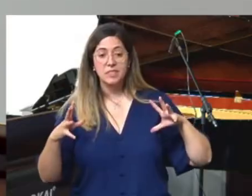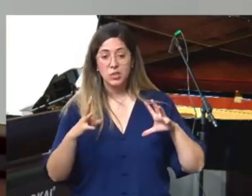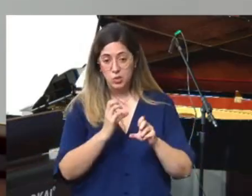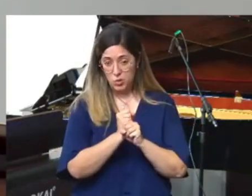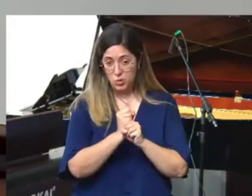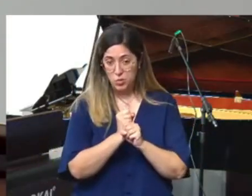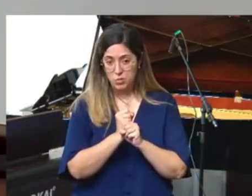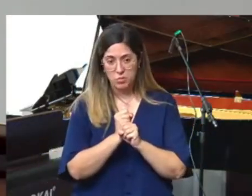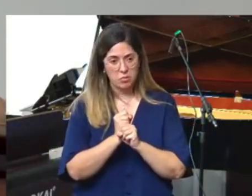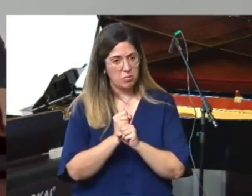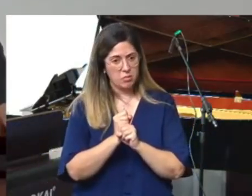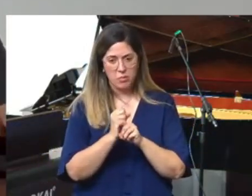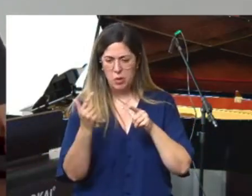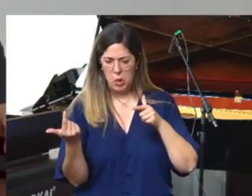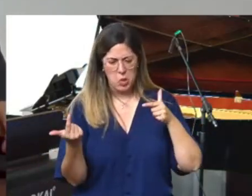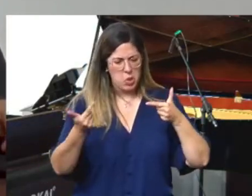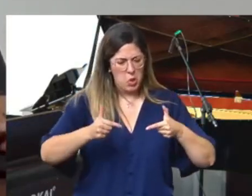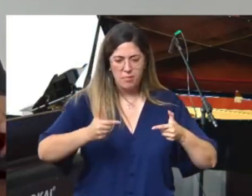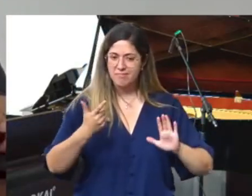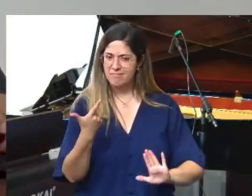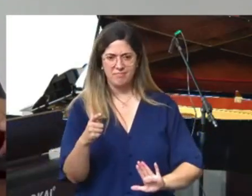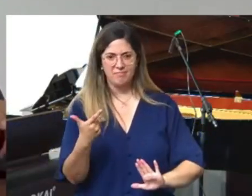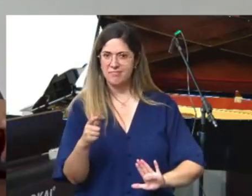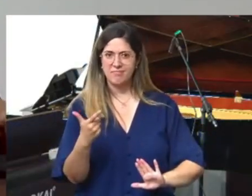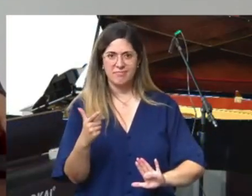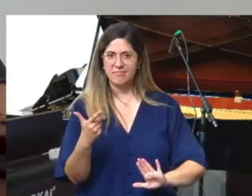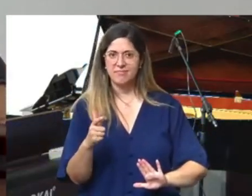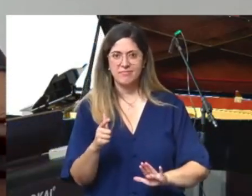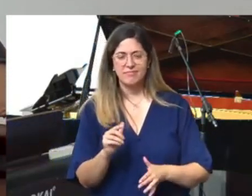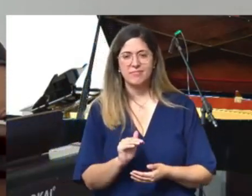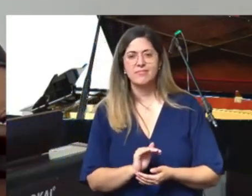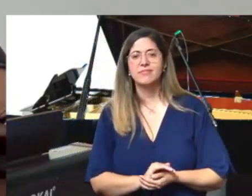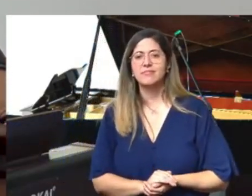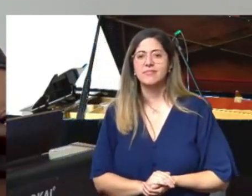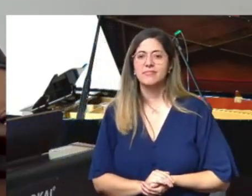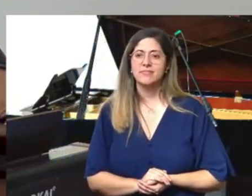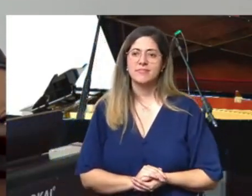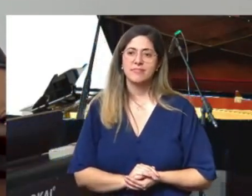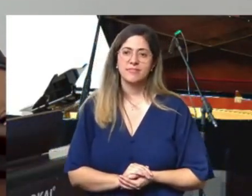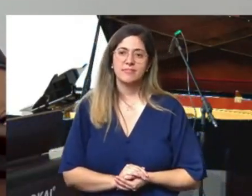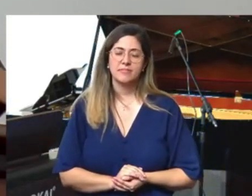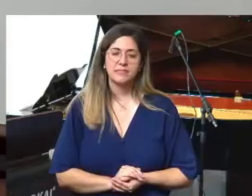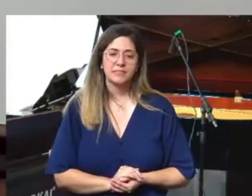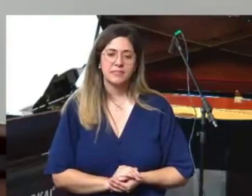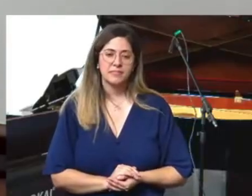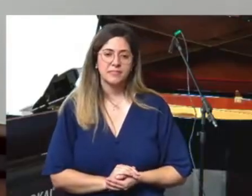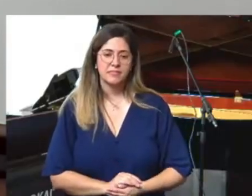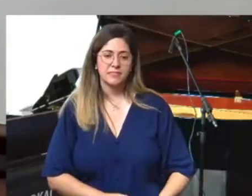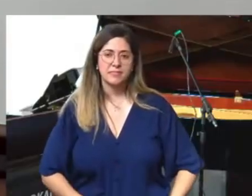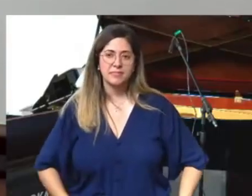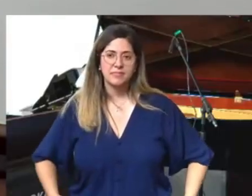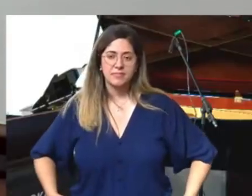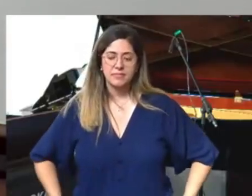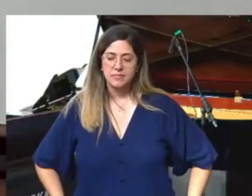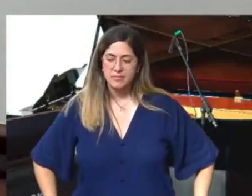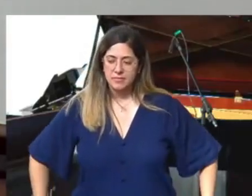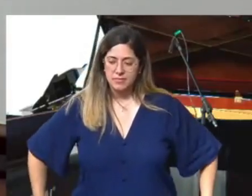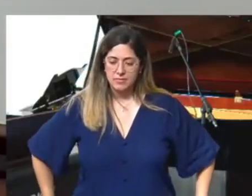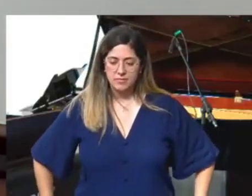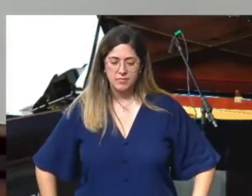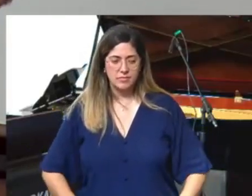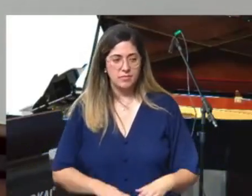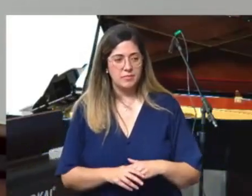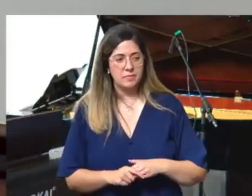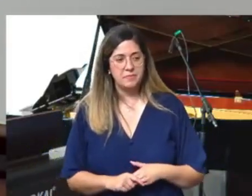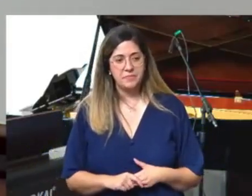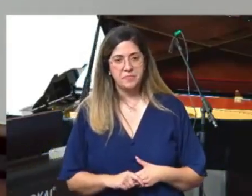contradições dentro da Escritura. Isto faria da Bíblia um livro com erros,